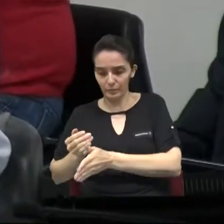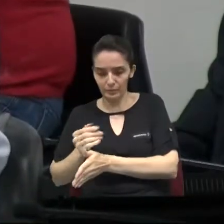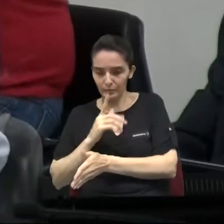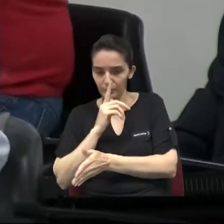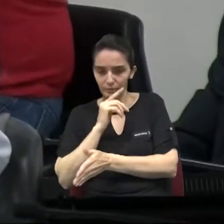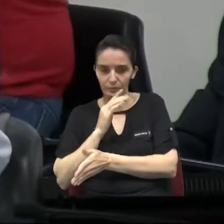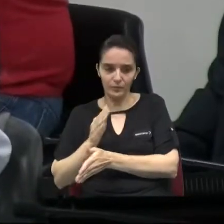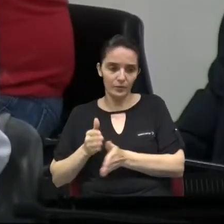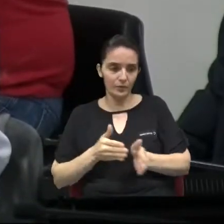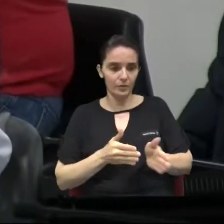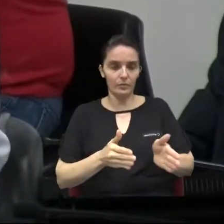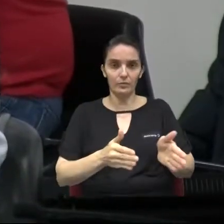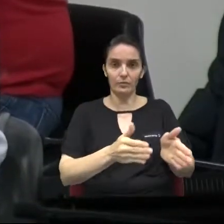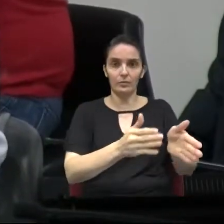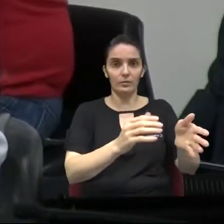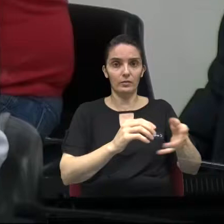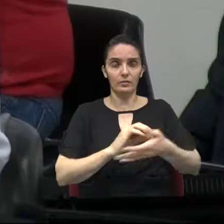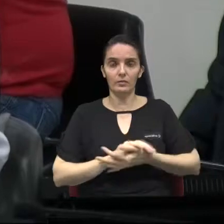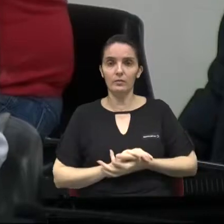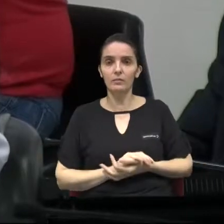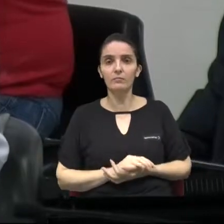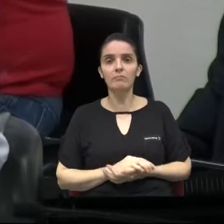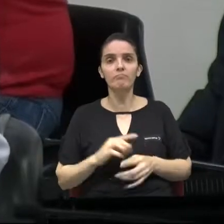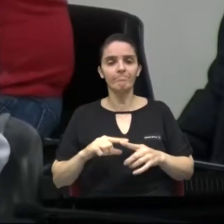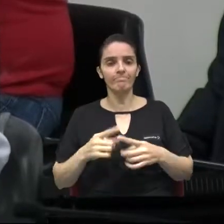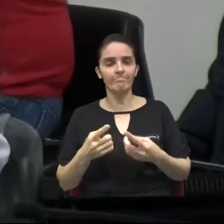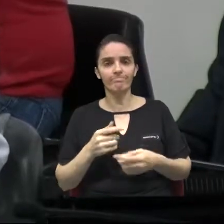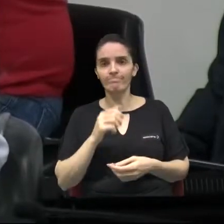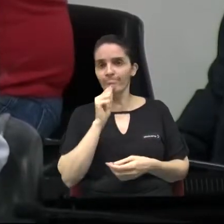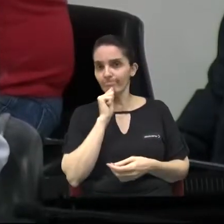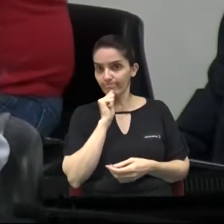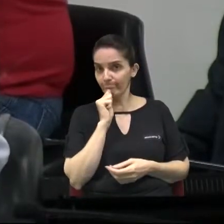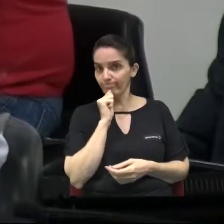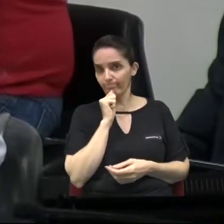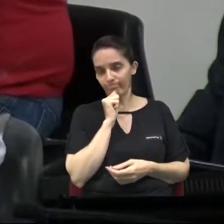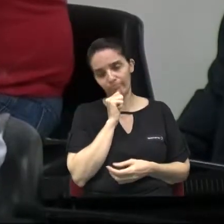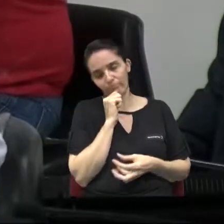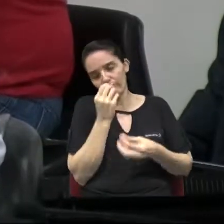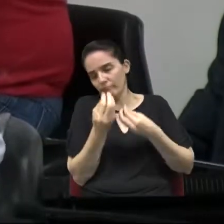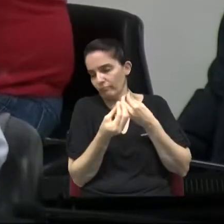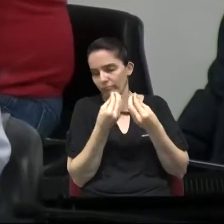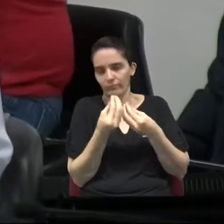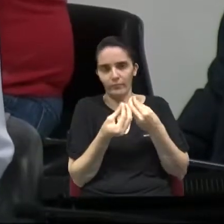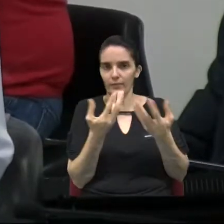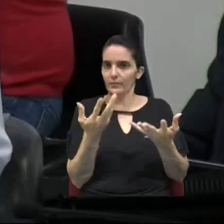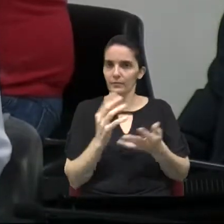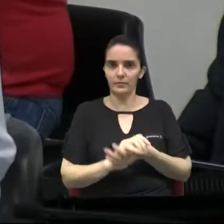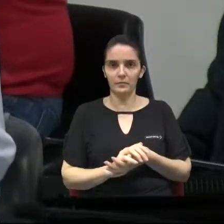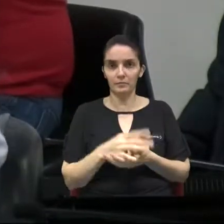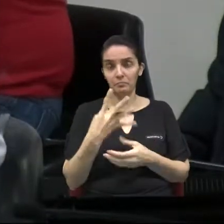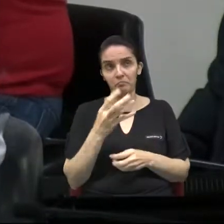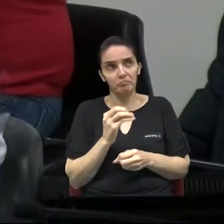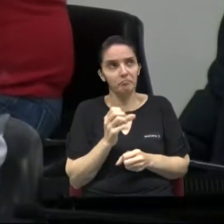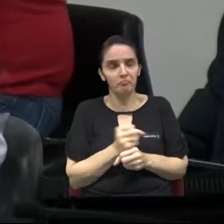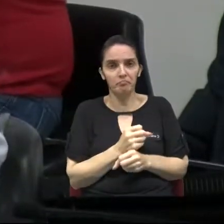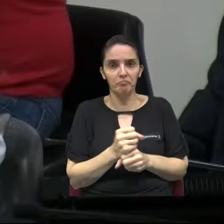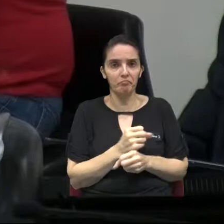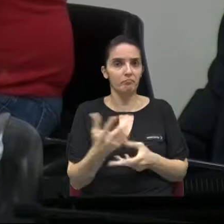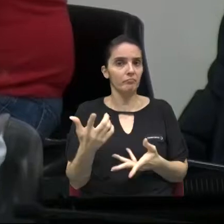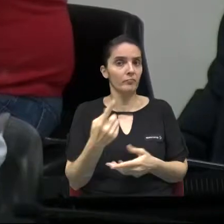uma facilidade, mas infelizmente ainda não estamos preparados. 40 anos, uma geração, doutor